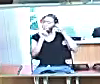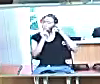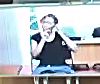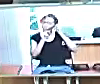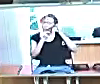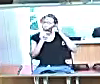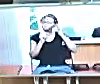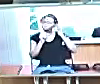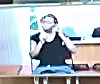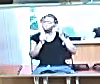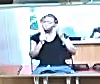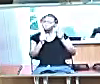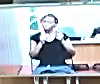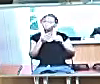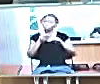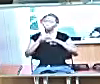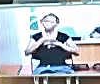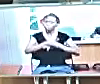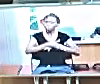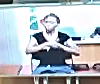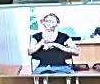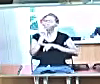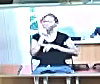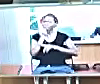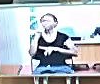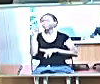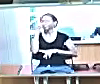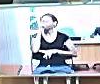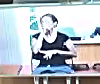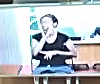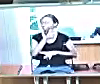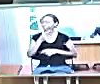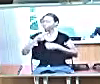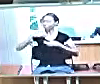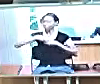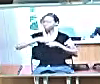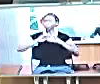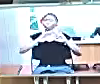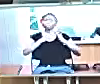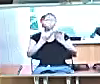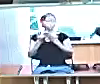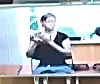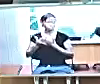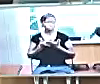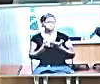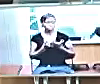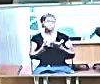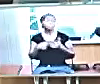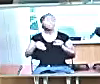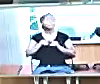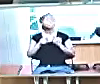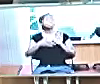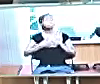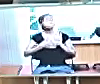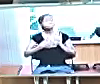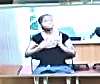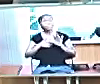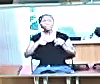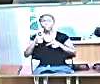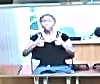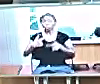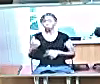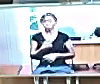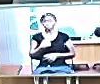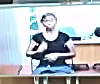acesso à água ainda é uma dificuldade muito grande nas nossas escolas e de propor também ação vamos participar